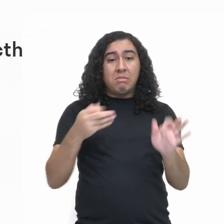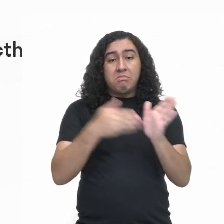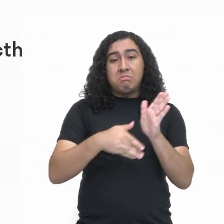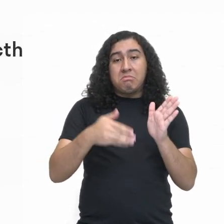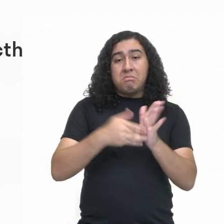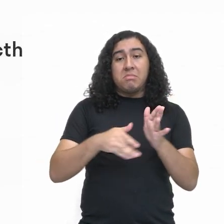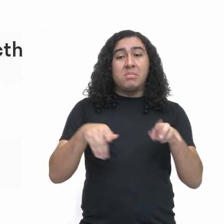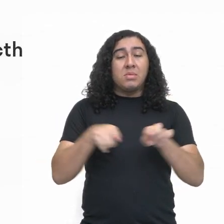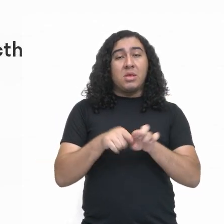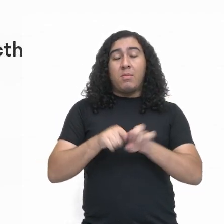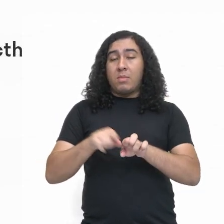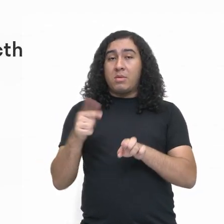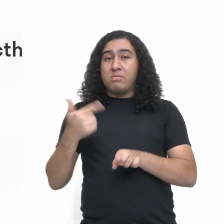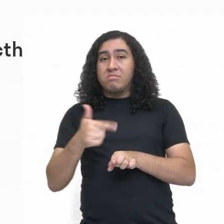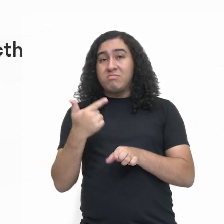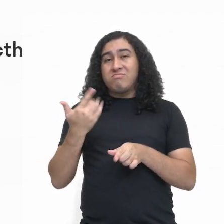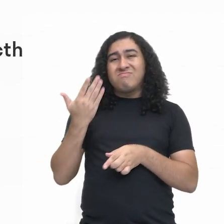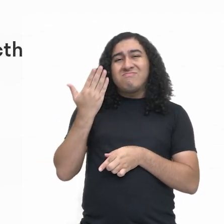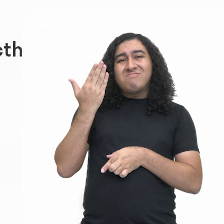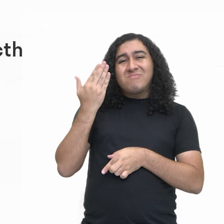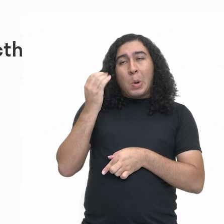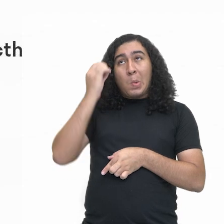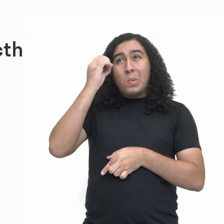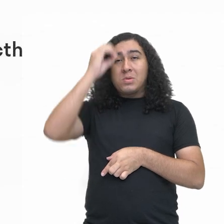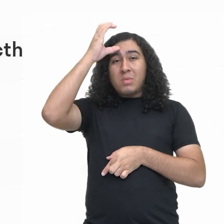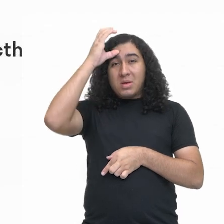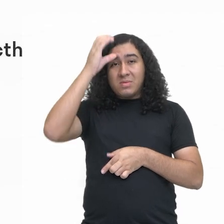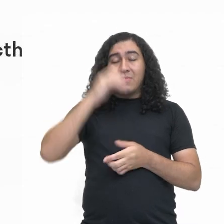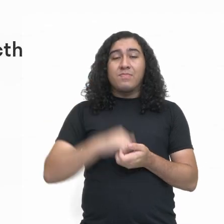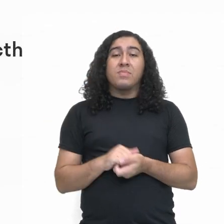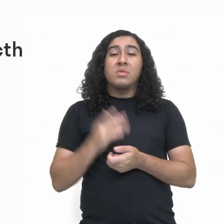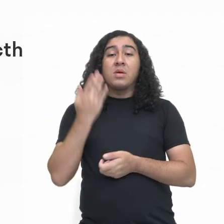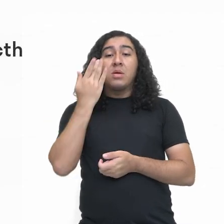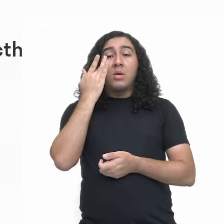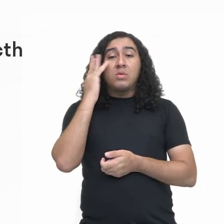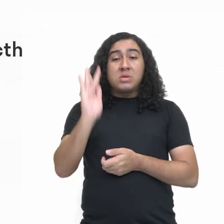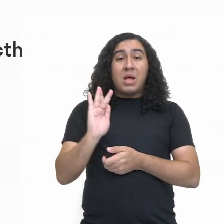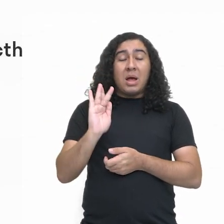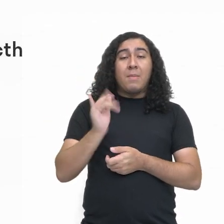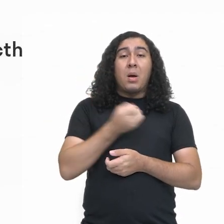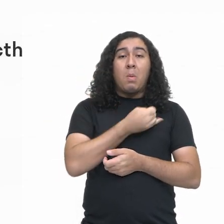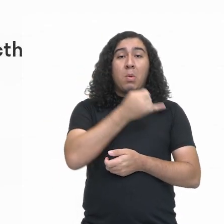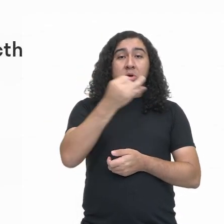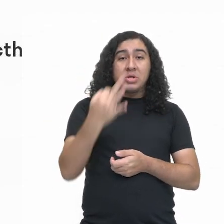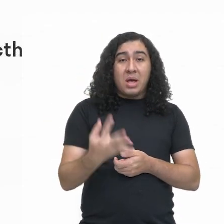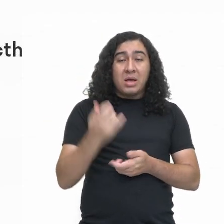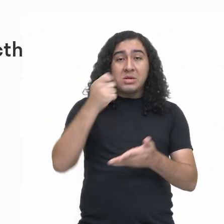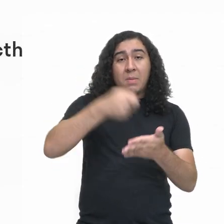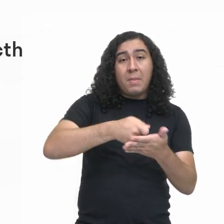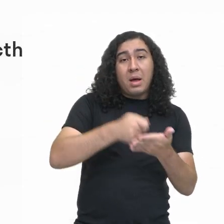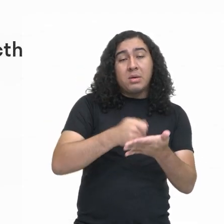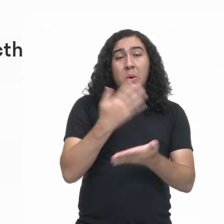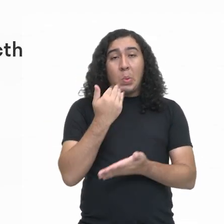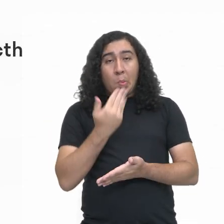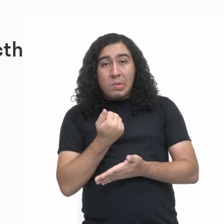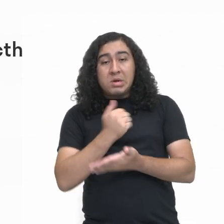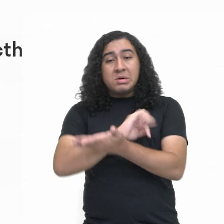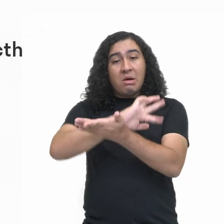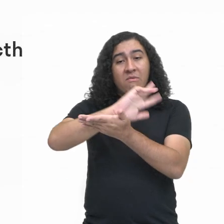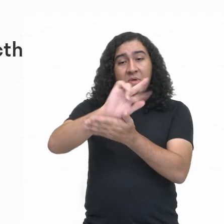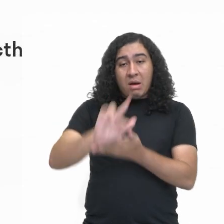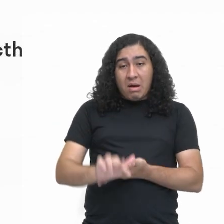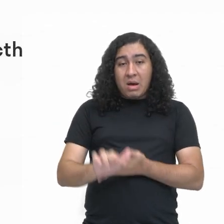políticos. Ele não sabe que o custo de vida, o preço do feijão, do peixe,